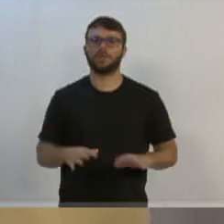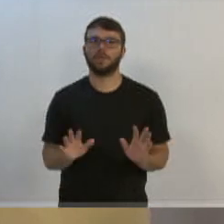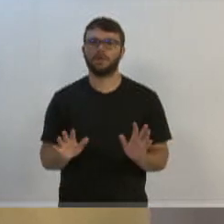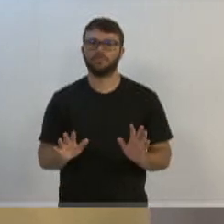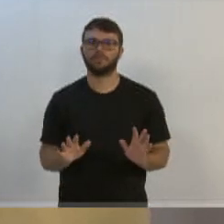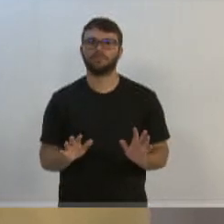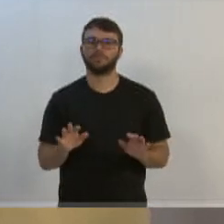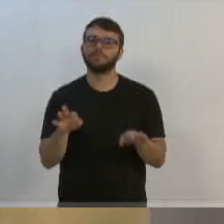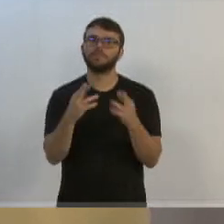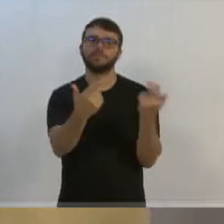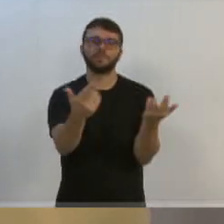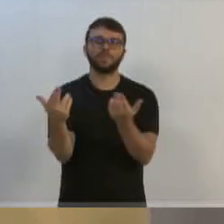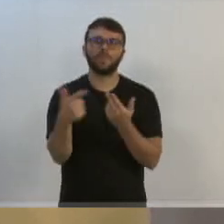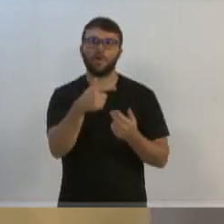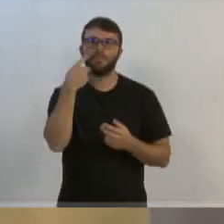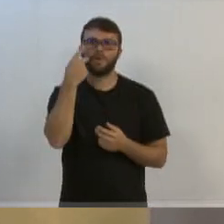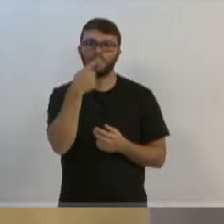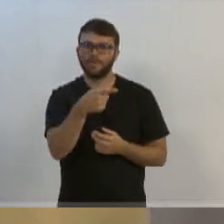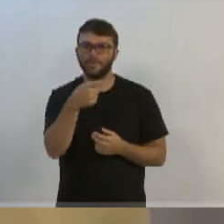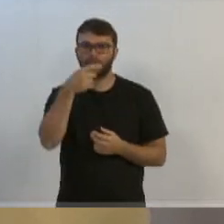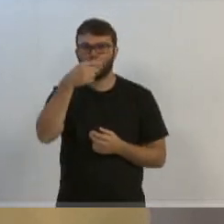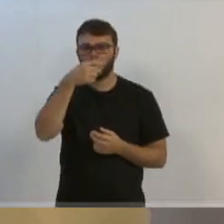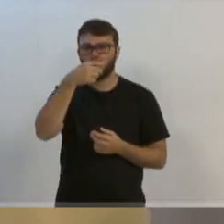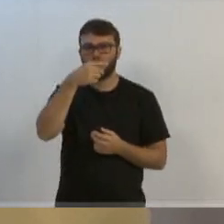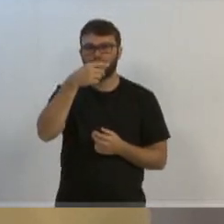mesma forma que o vereador que me antecedeu, o vereador Caminha,